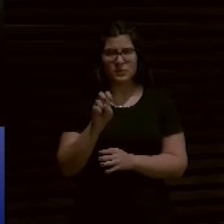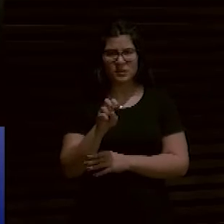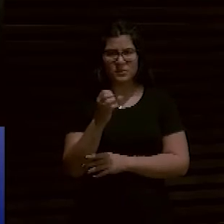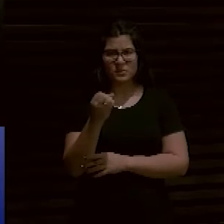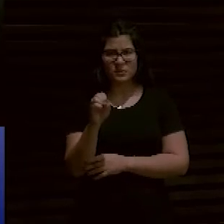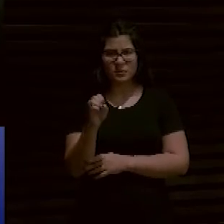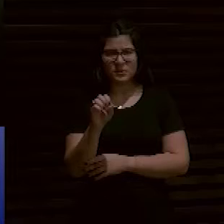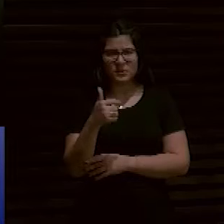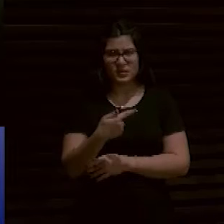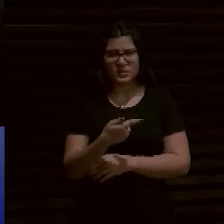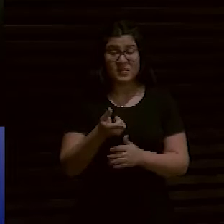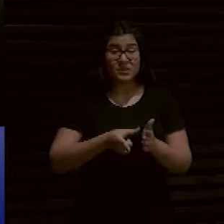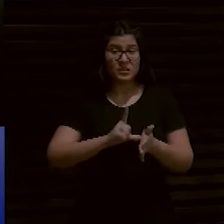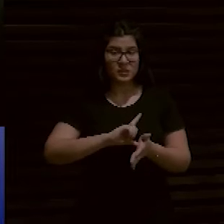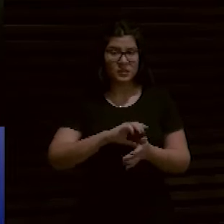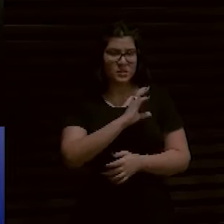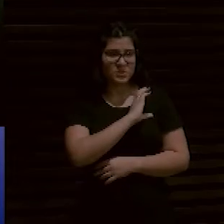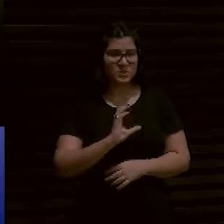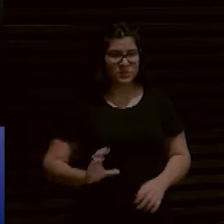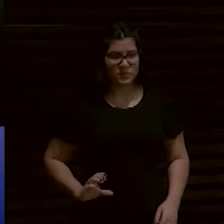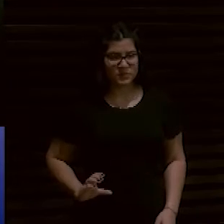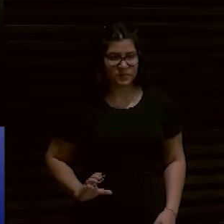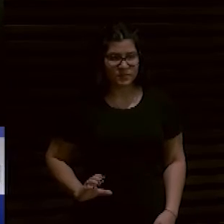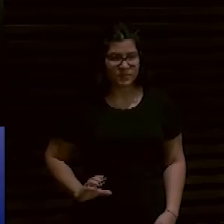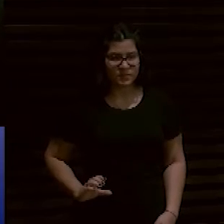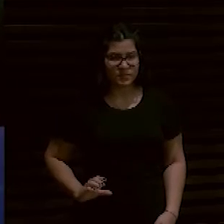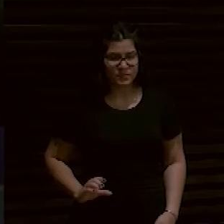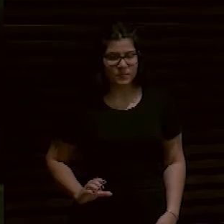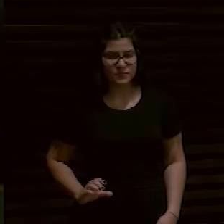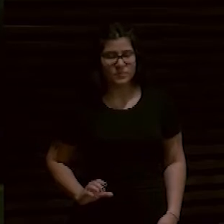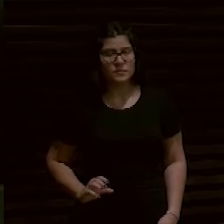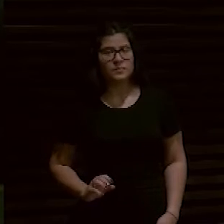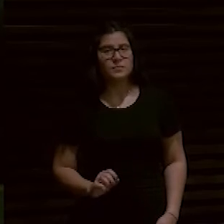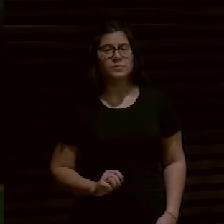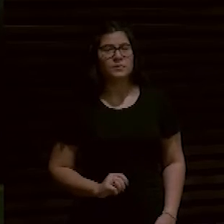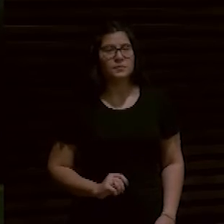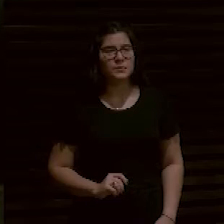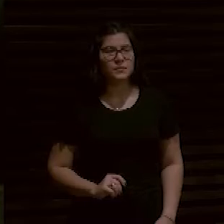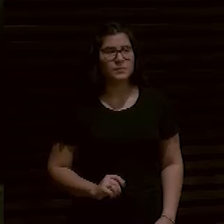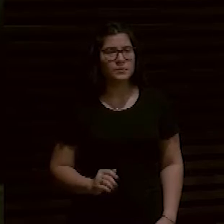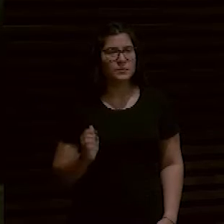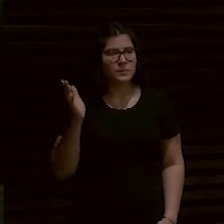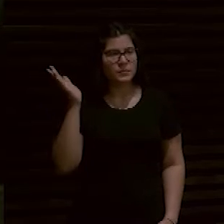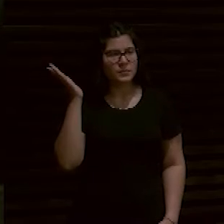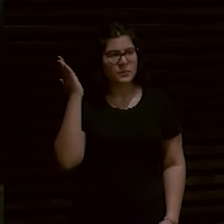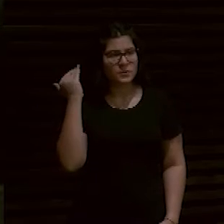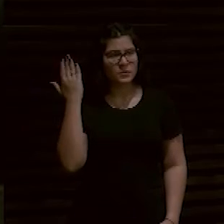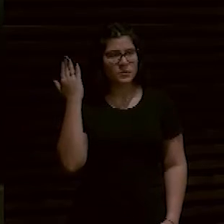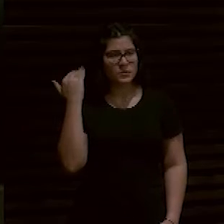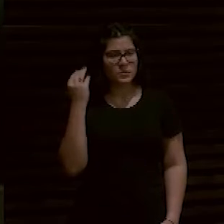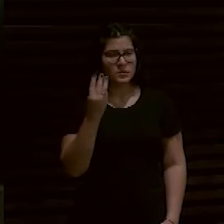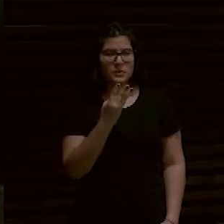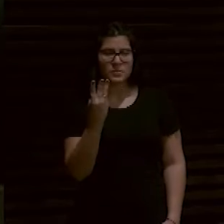587 antes de Cristo. E ele foi contemporâneo a 3